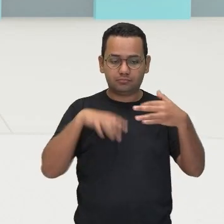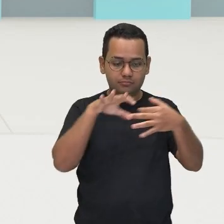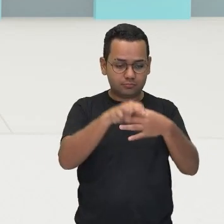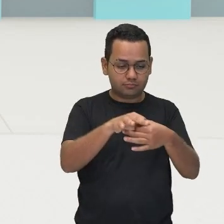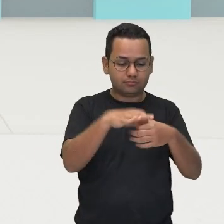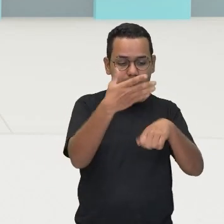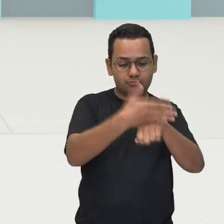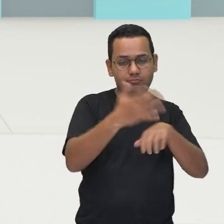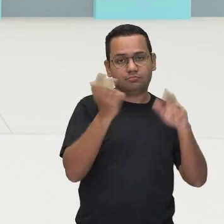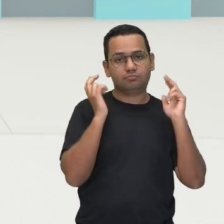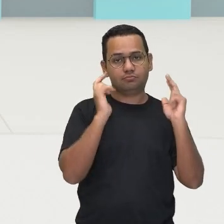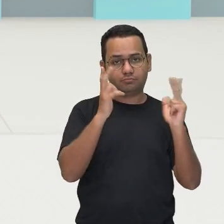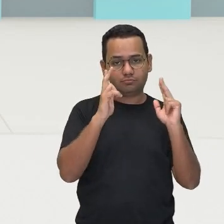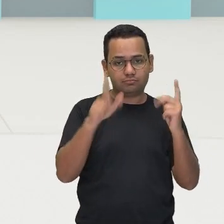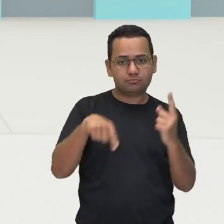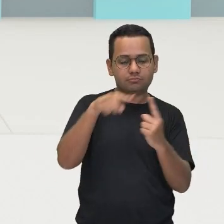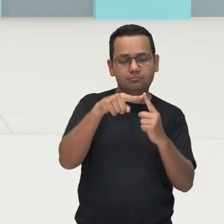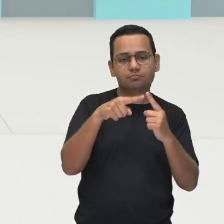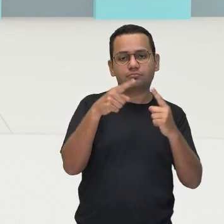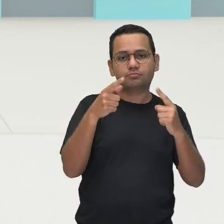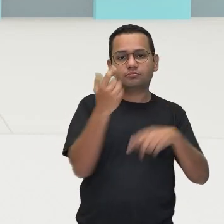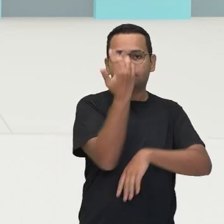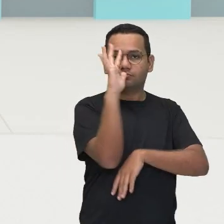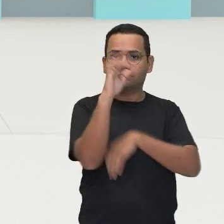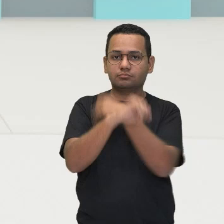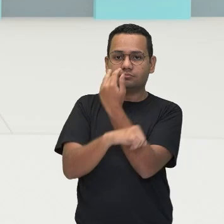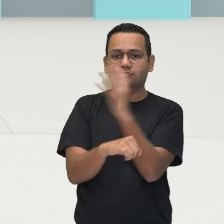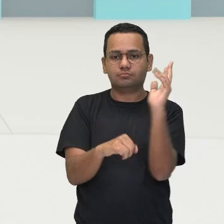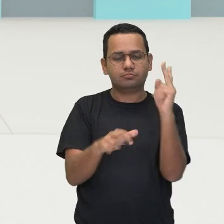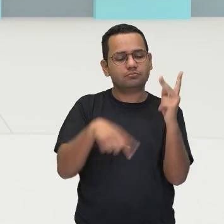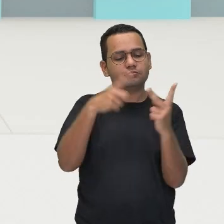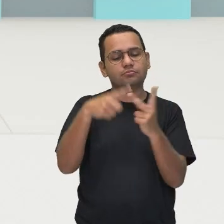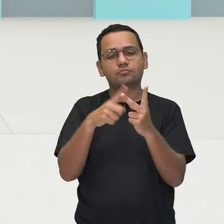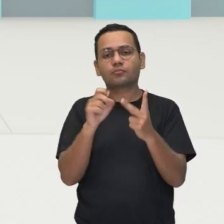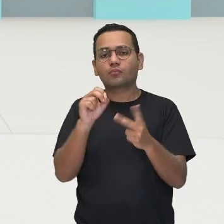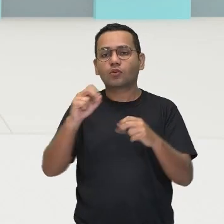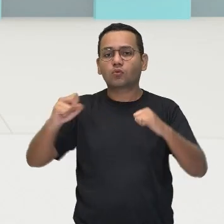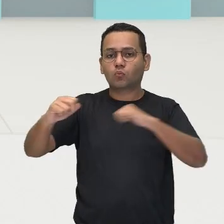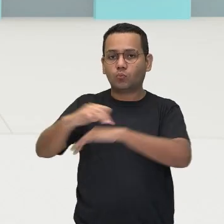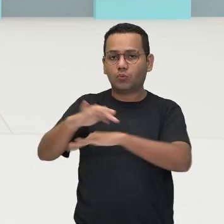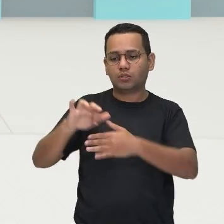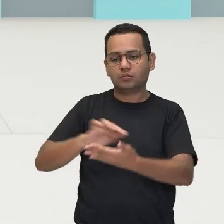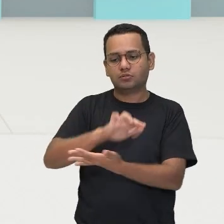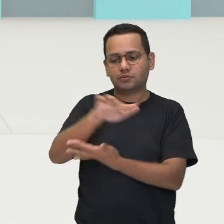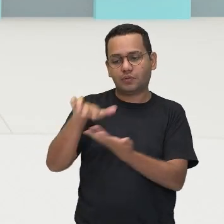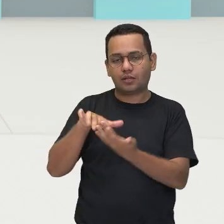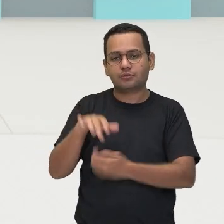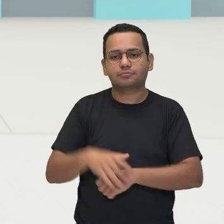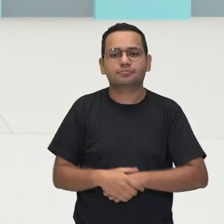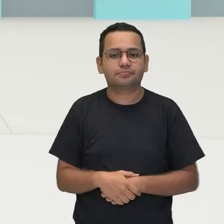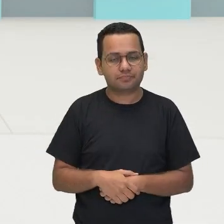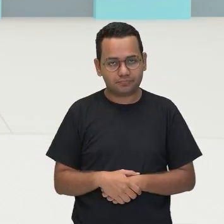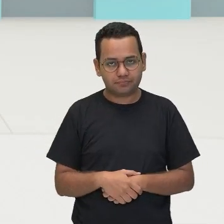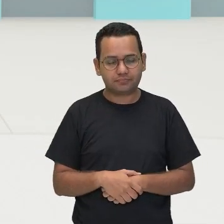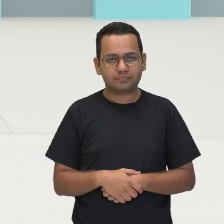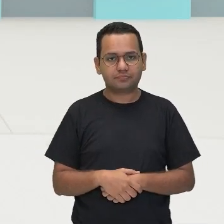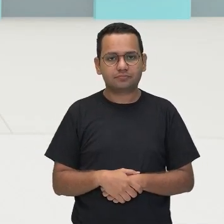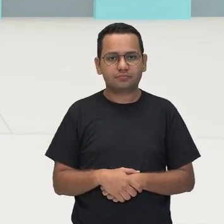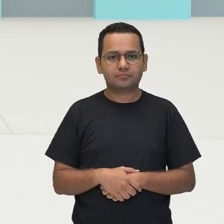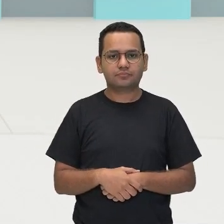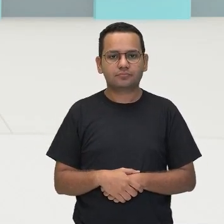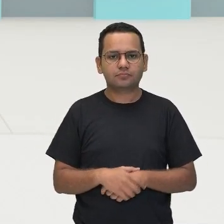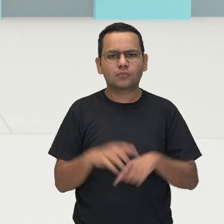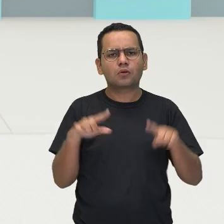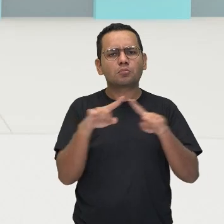natureza e práticas corporais de aventura no meio urbano ou urbanas Tá certo então a gente vai passar aqui a relembrar